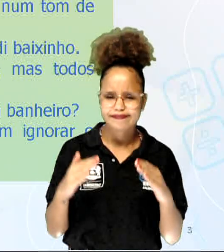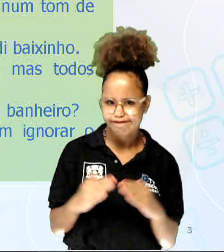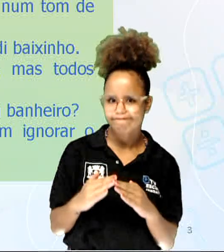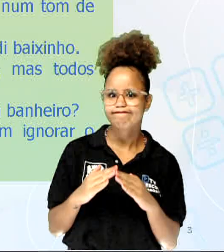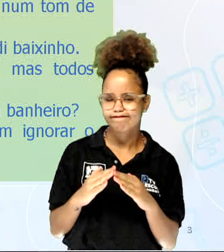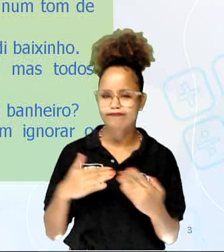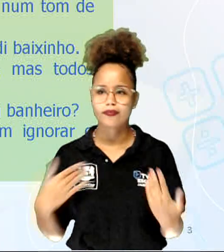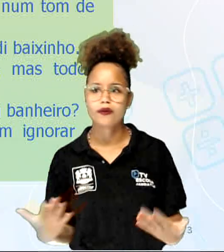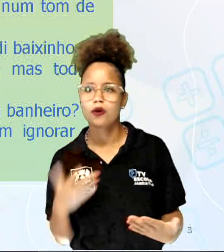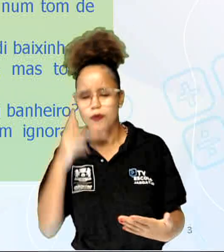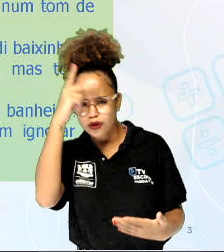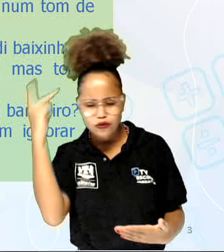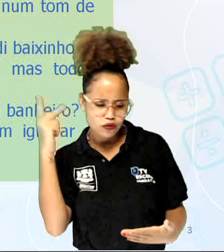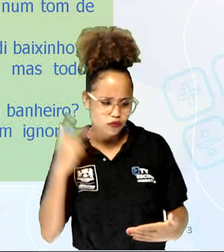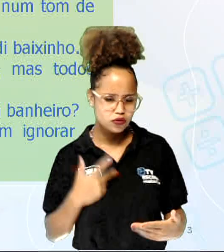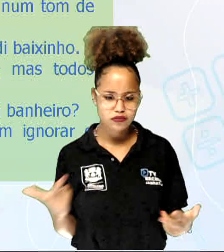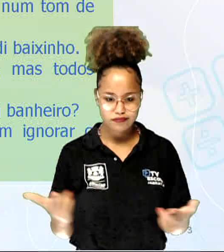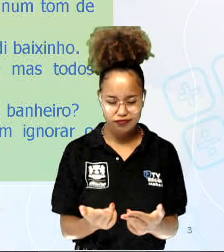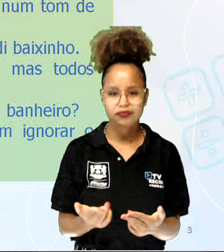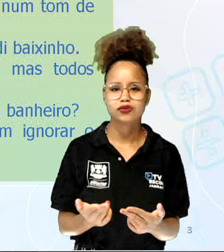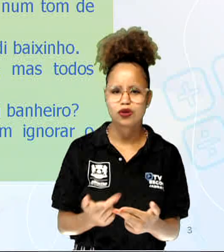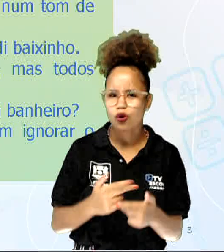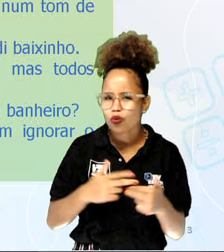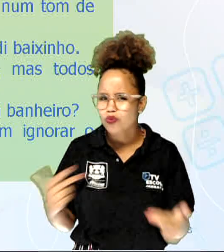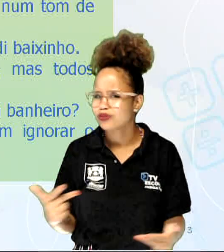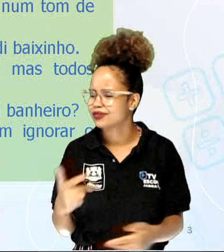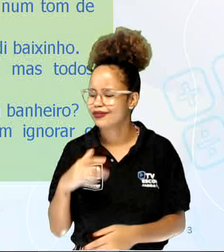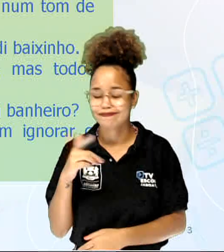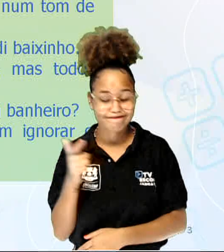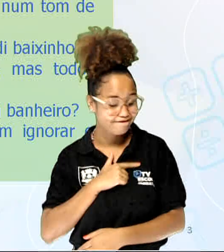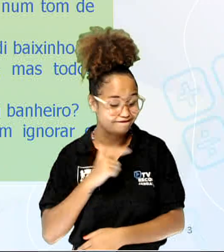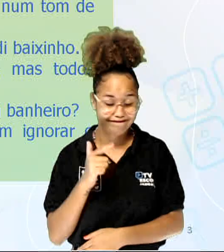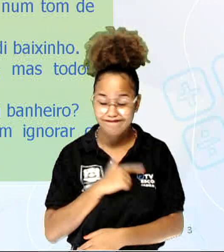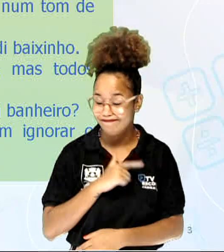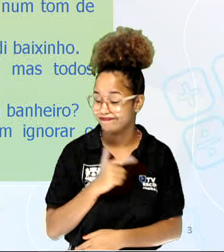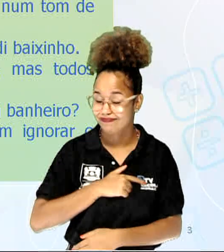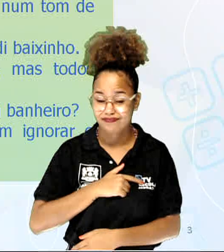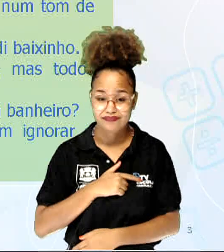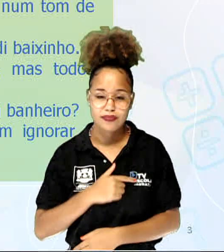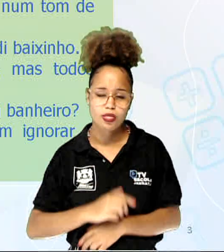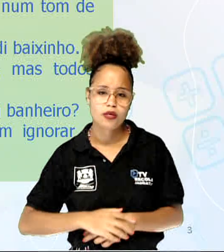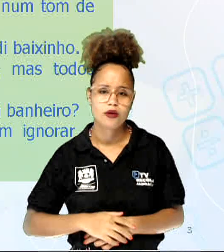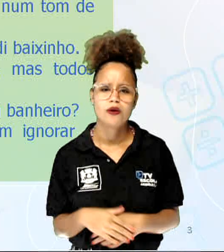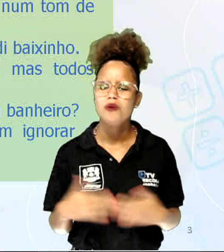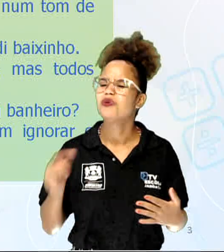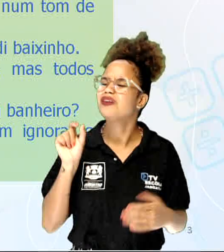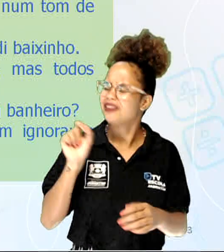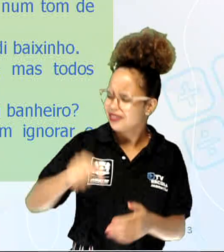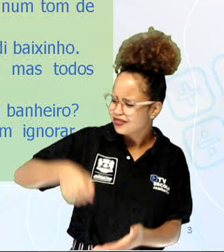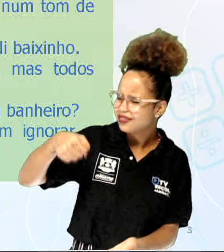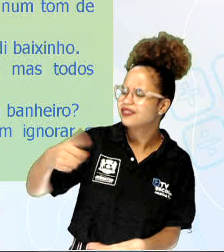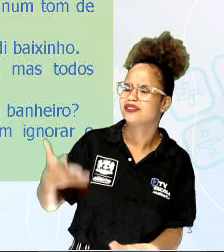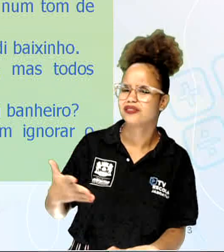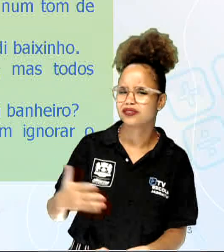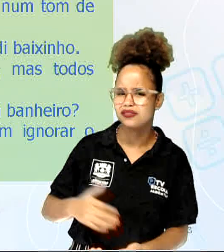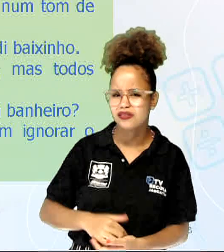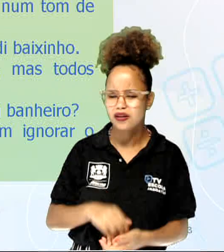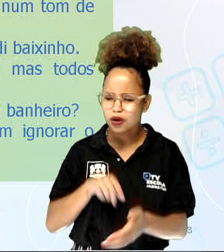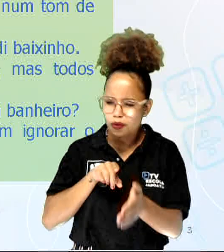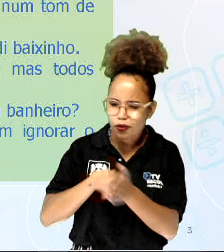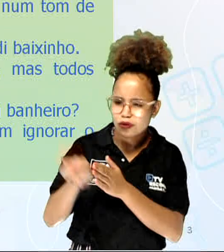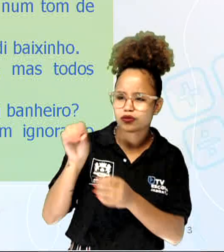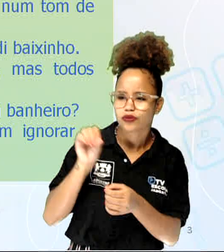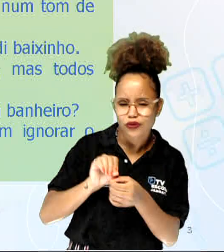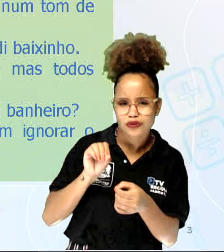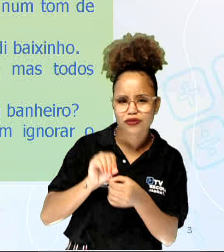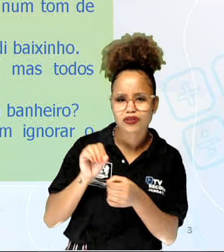Entre pessoas íntimas, a coisa foi ficando ridícula. Para que esse saquinho aqui? Foi a pergunta que fez